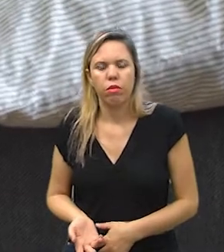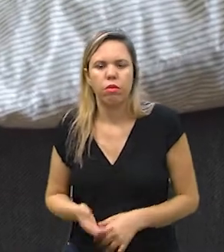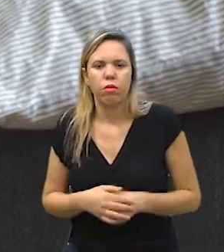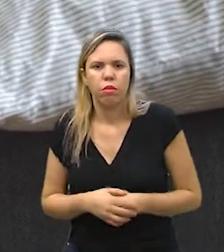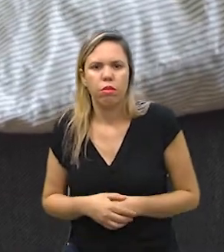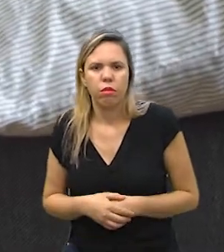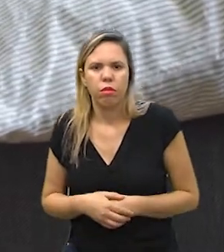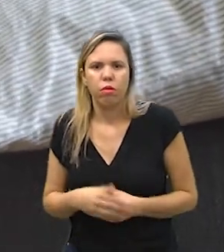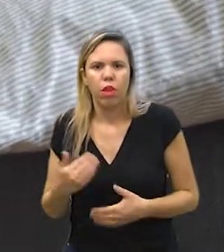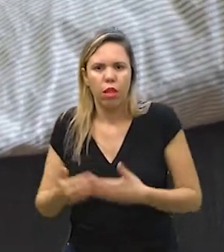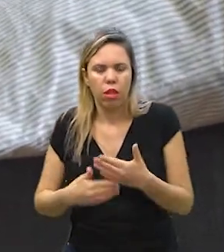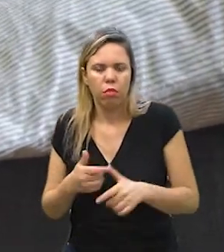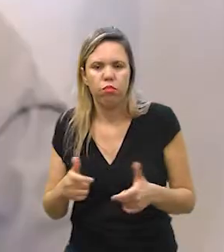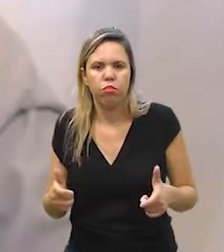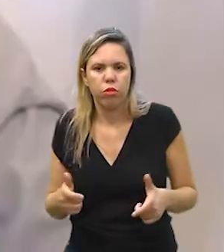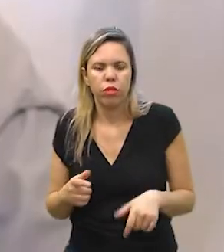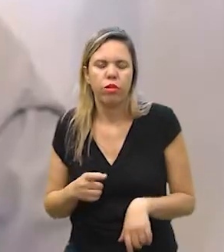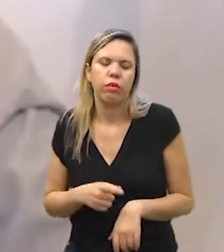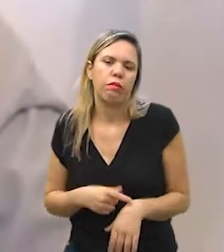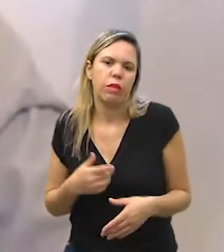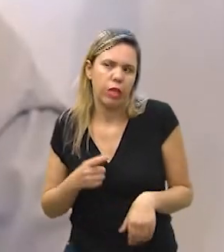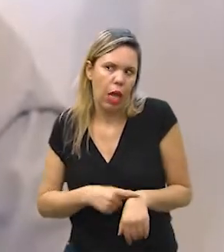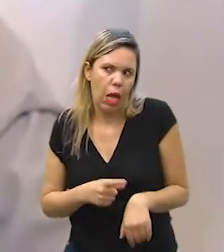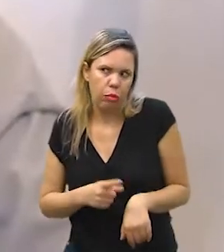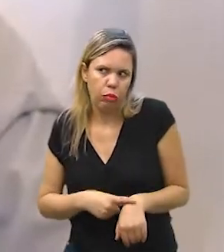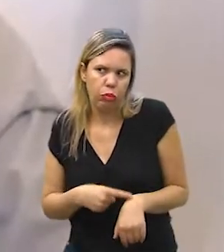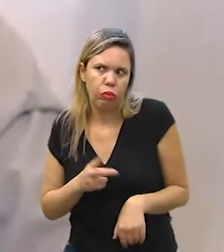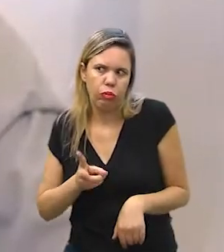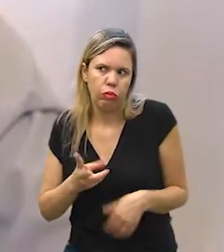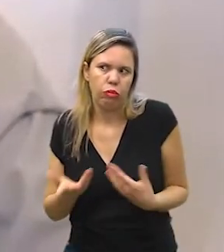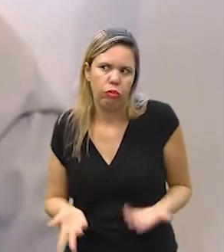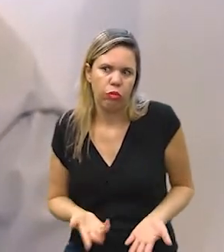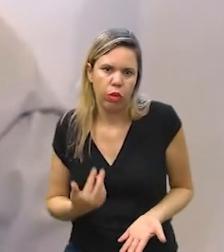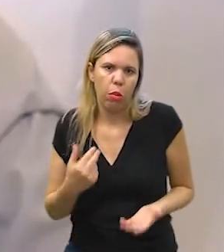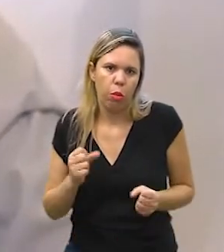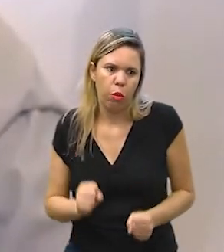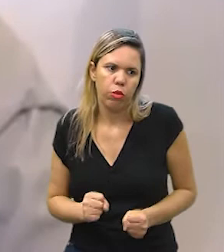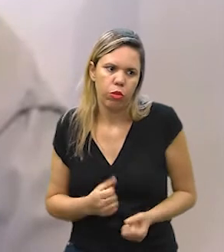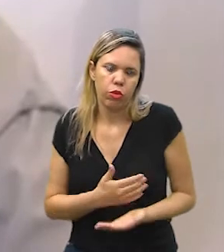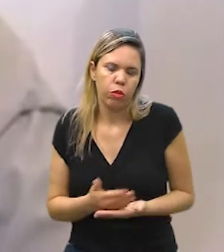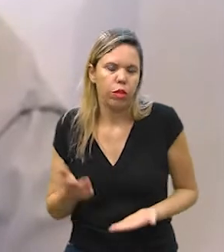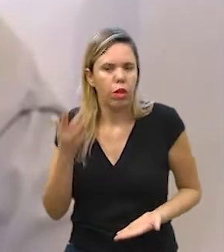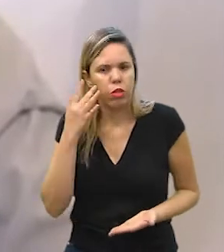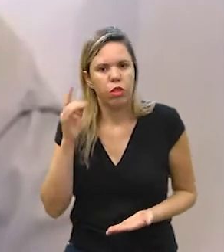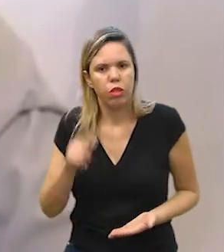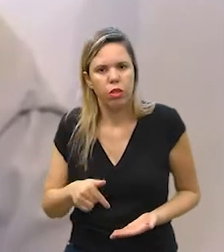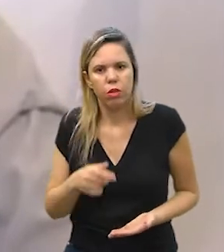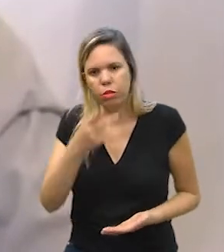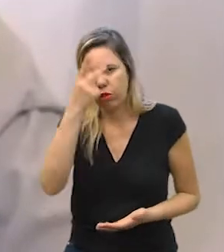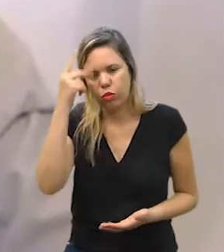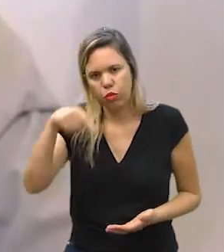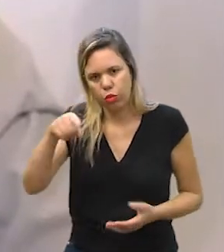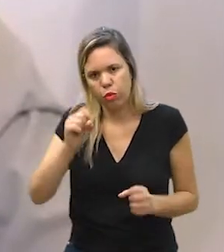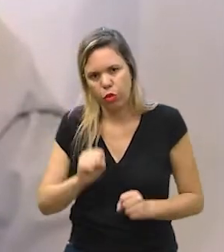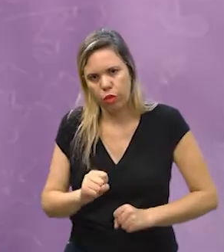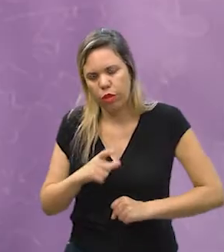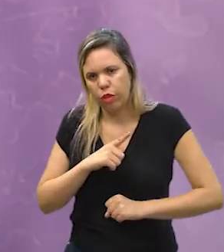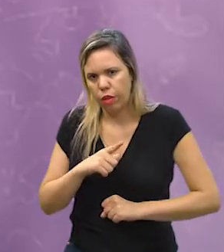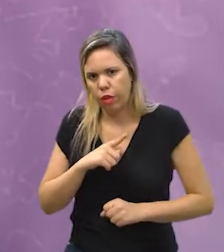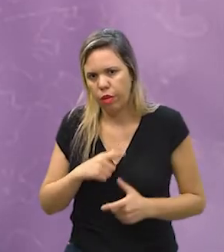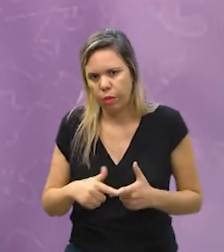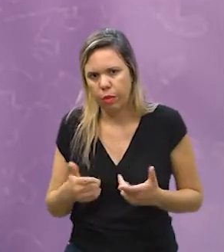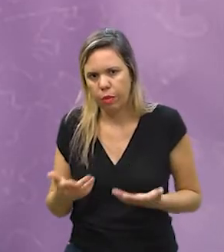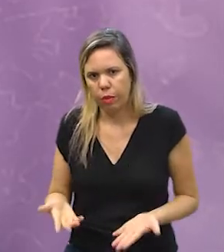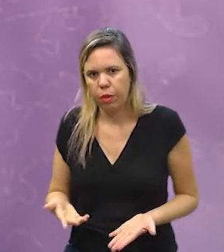certa frequência a um determinado tempo, a gente pode começar a considerar que esse indivíduo possa ter síndrome de intestino